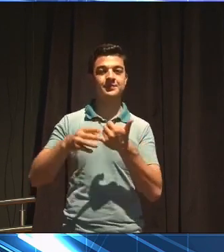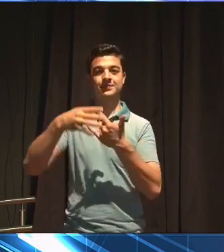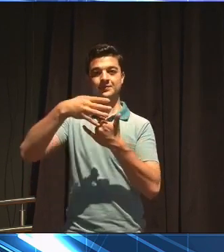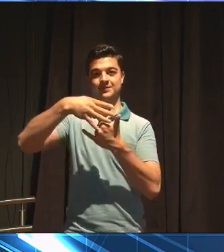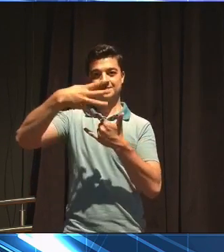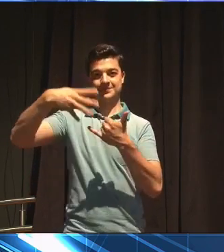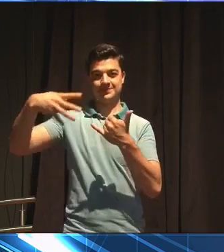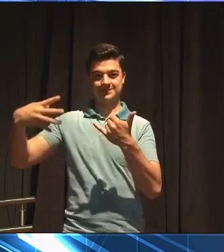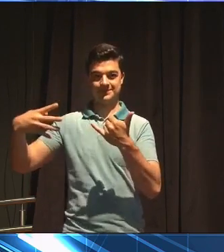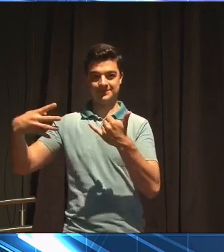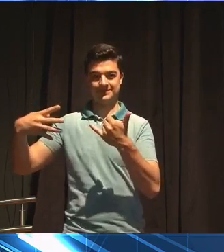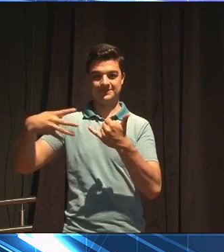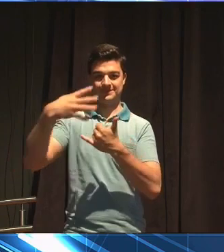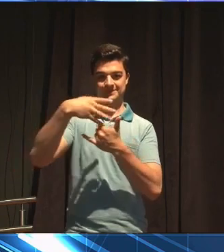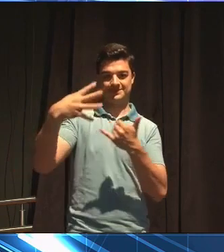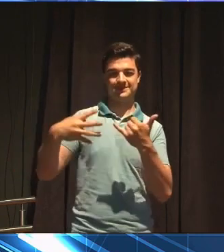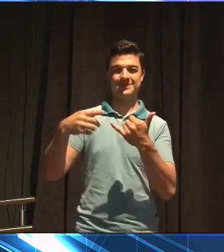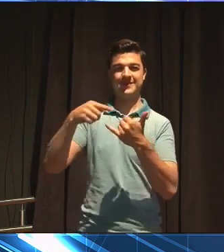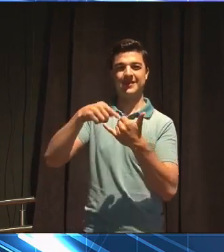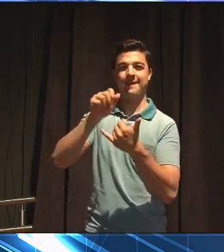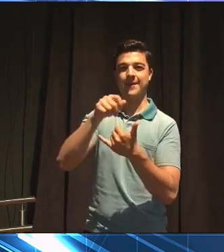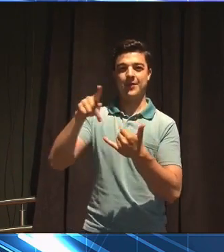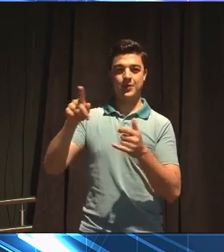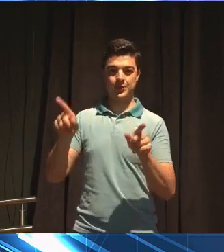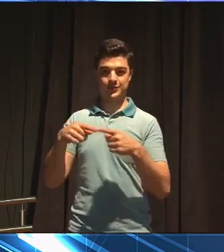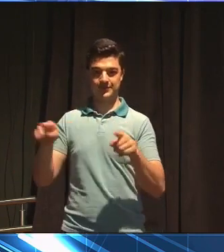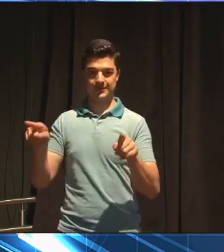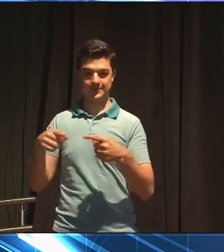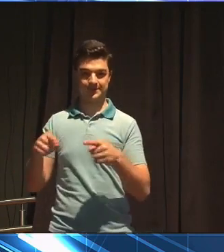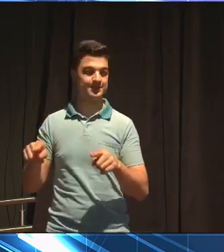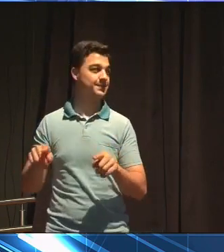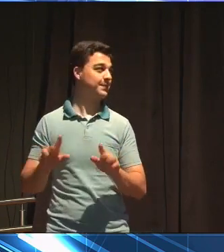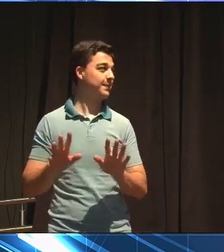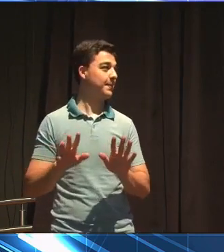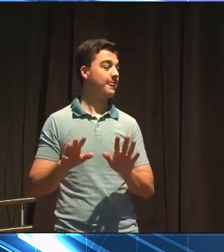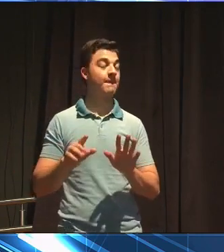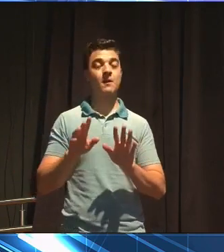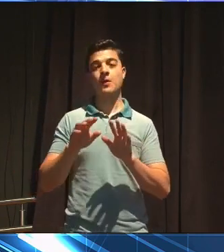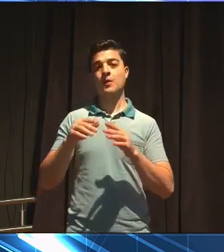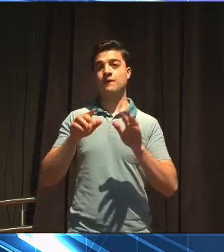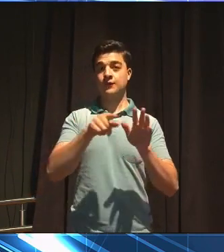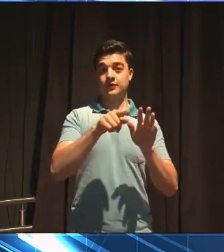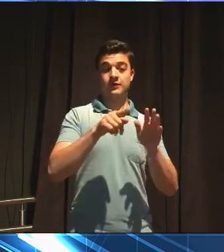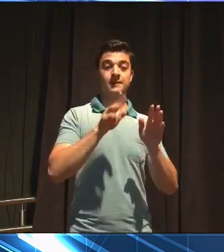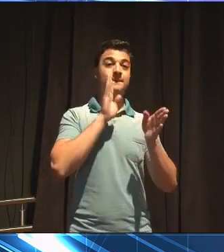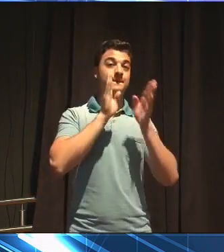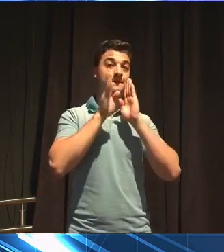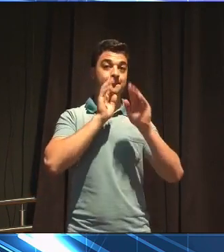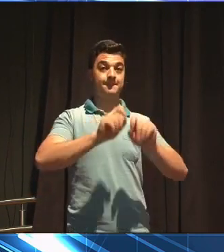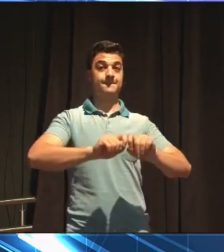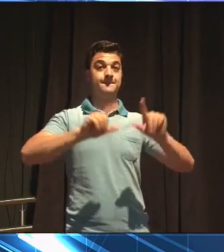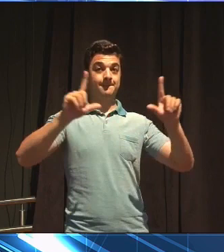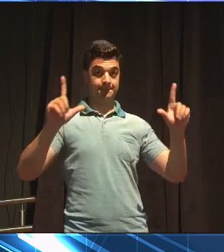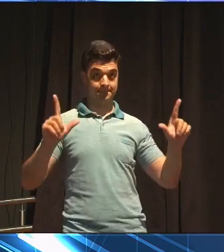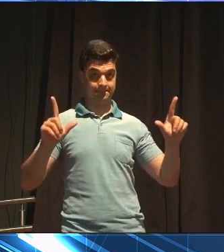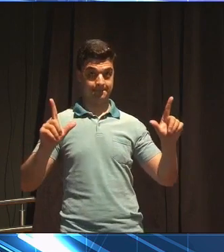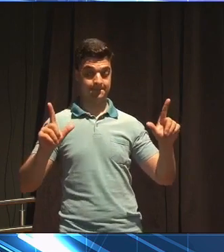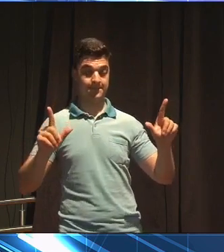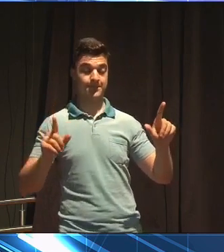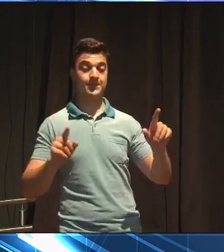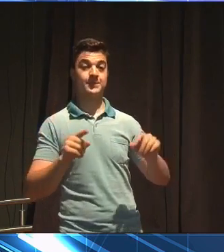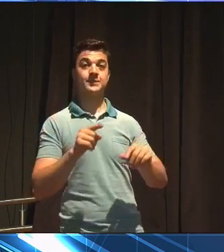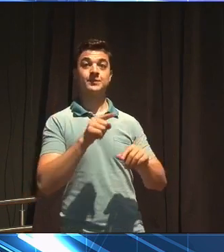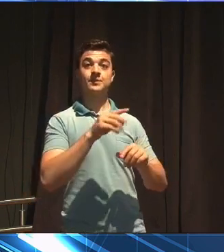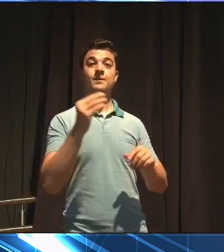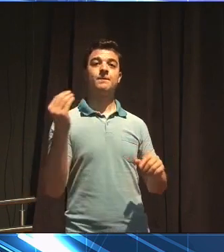você acessa o Spotify, e aí, aliás, volta. Quando você acessa o Facebook, lá na página do Facebook, você pode colocar